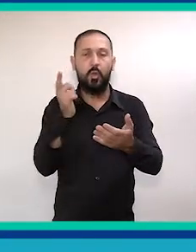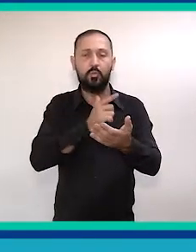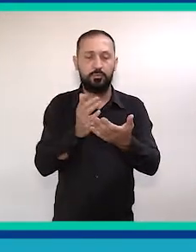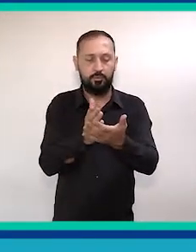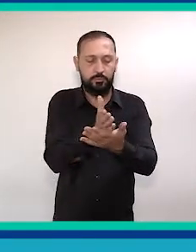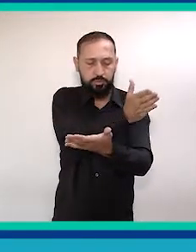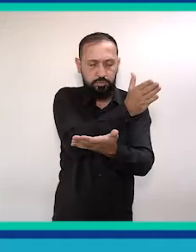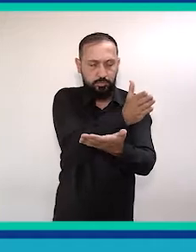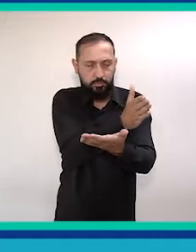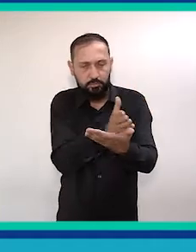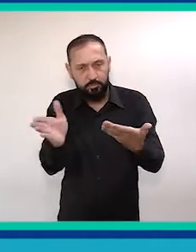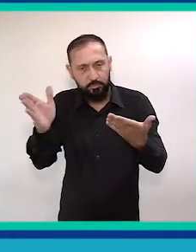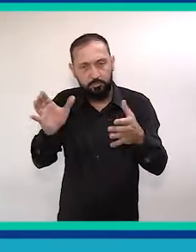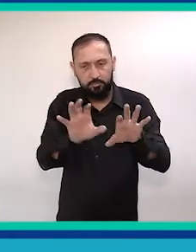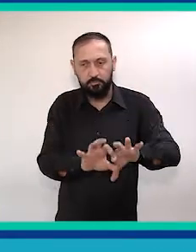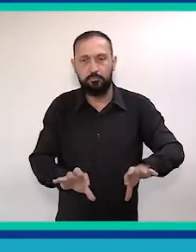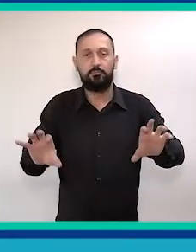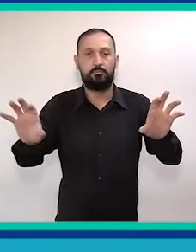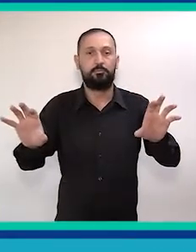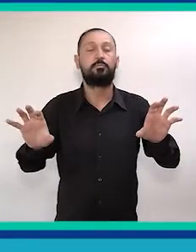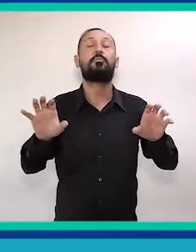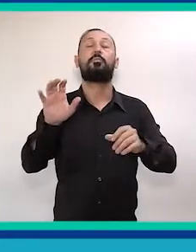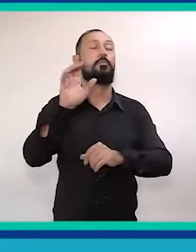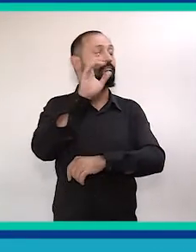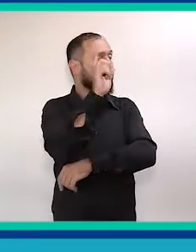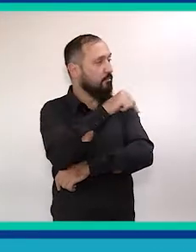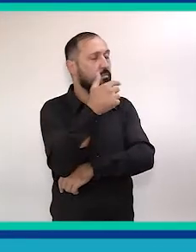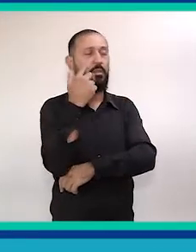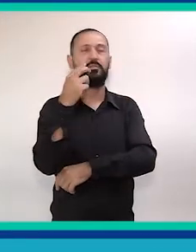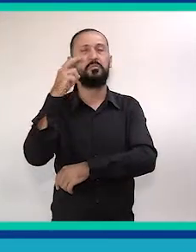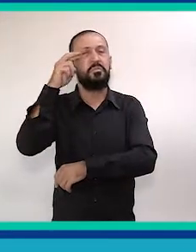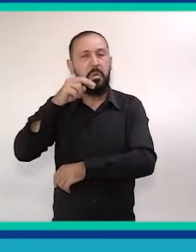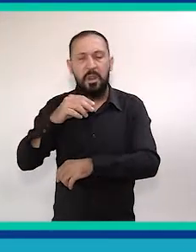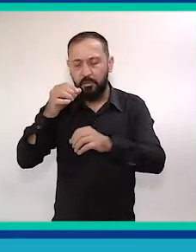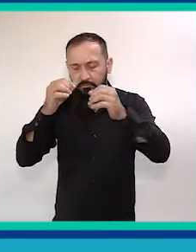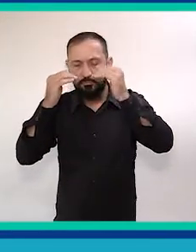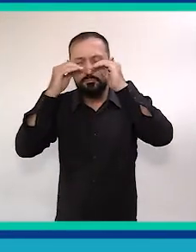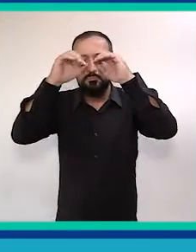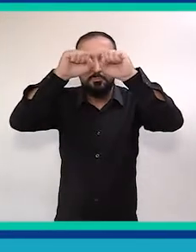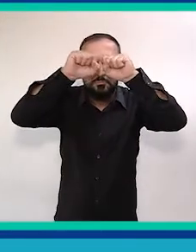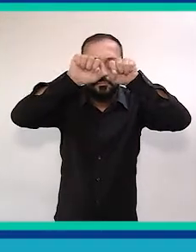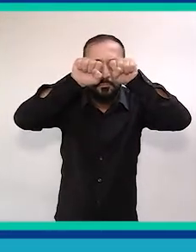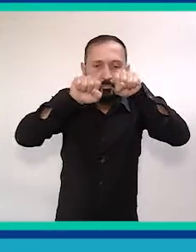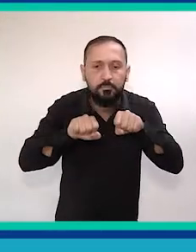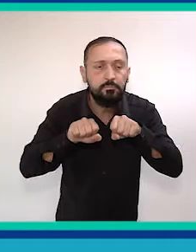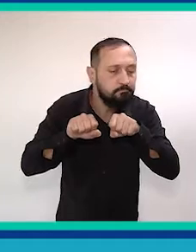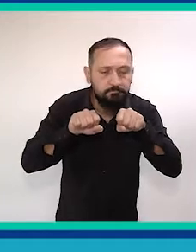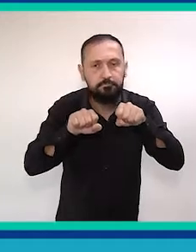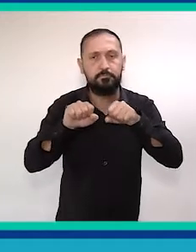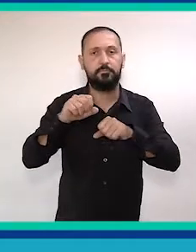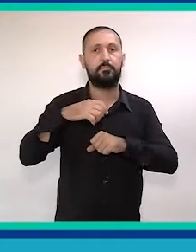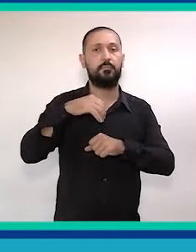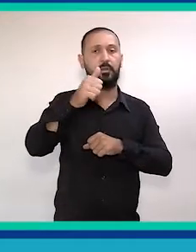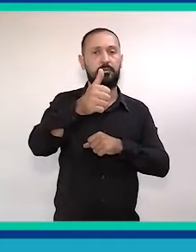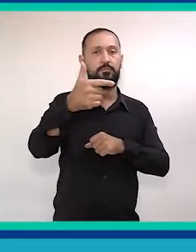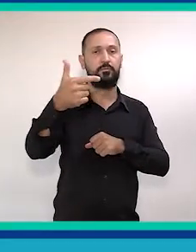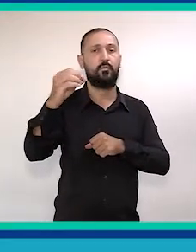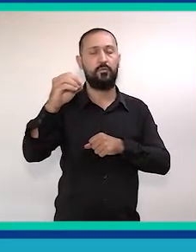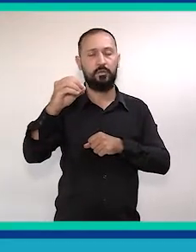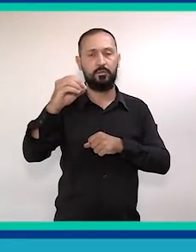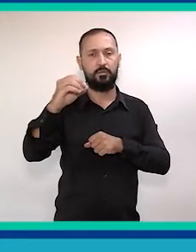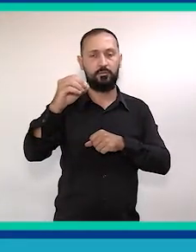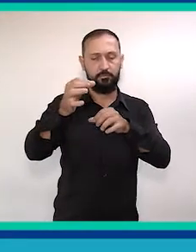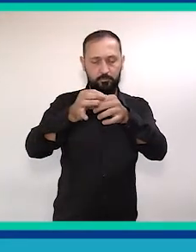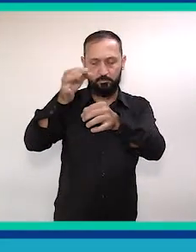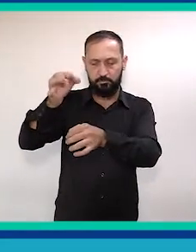depois analisar para ver o que é cada coisa. Exatamente, é tudo visualmente falando. Eu vou ter